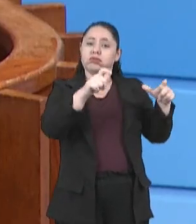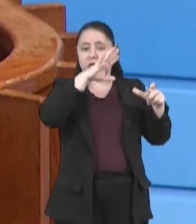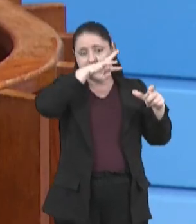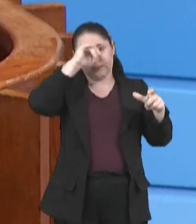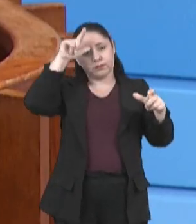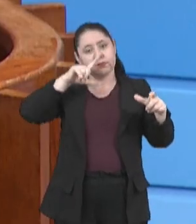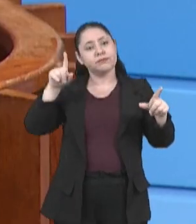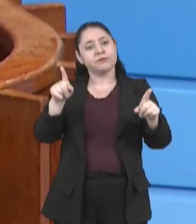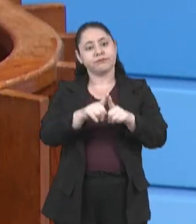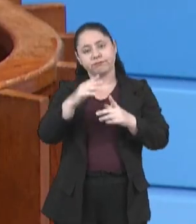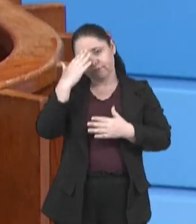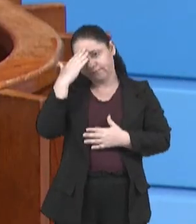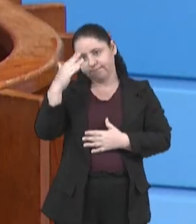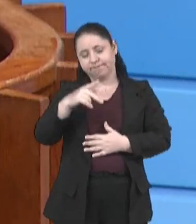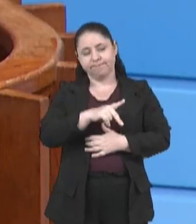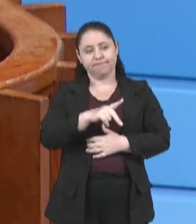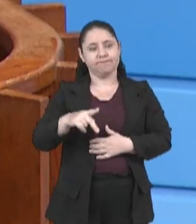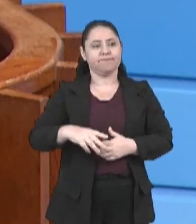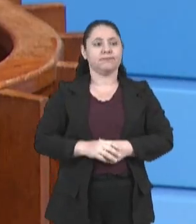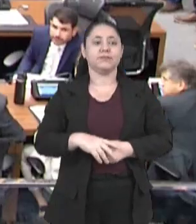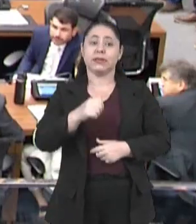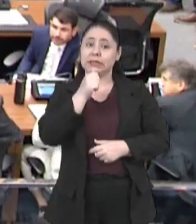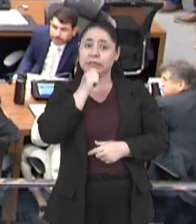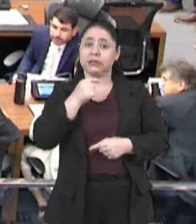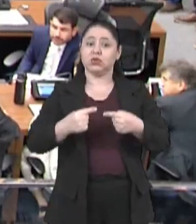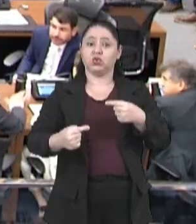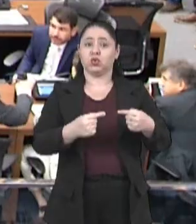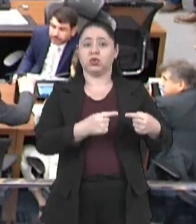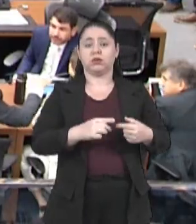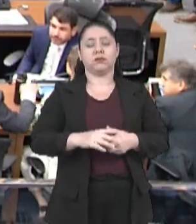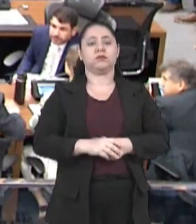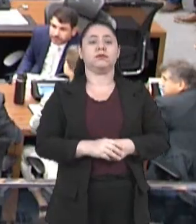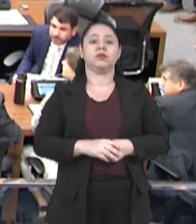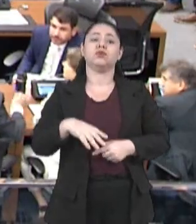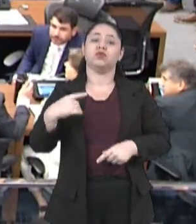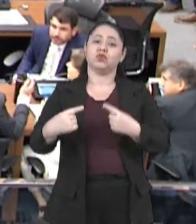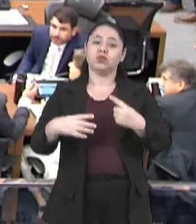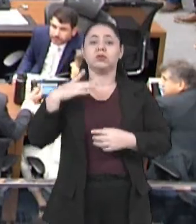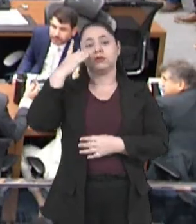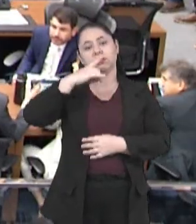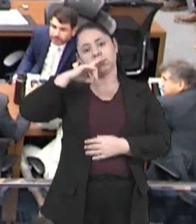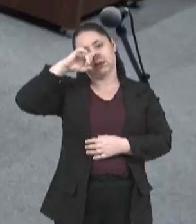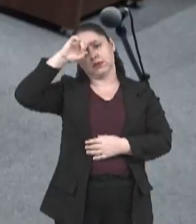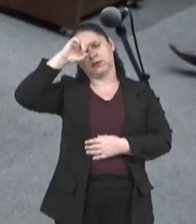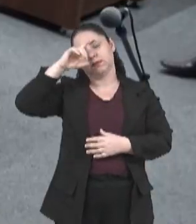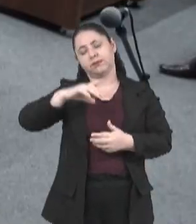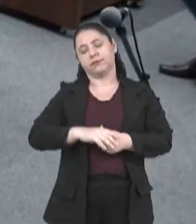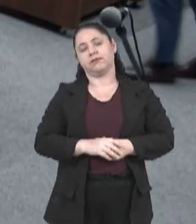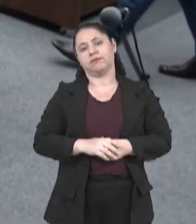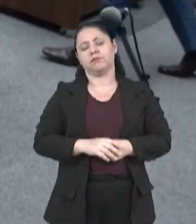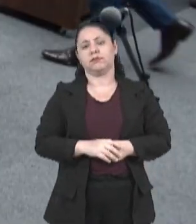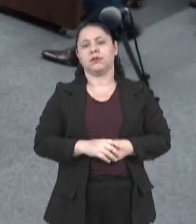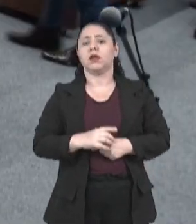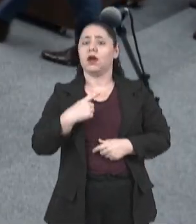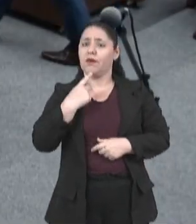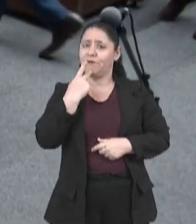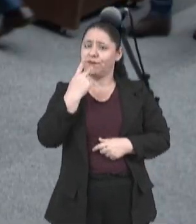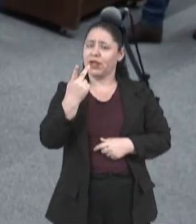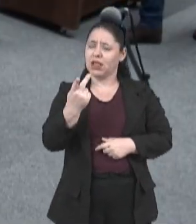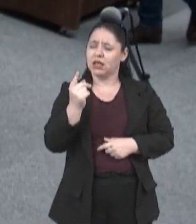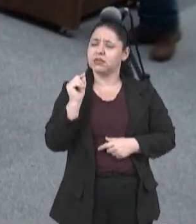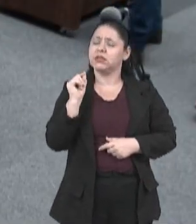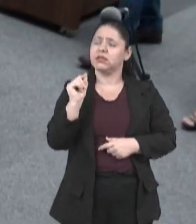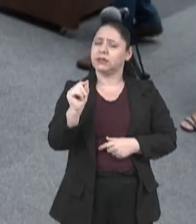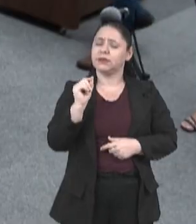do Mato Grosso do Sul. Obrigado, presidente. Ainda em discussão. Quero discutir, senhor presidente. Deputado Zeca. Senhor presidente, eu quero